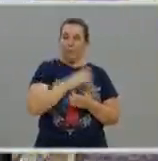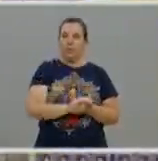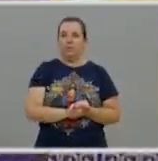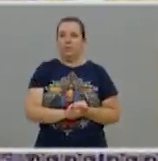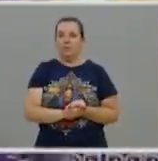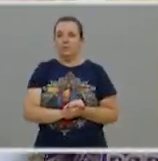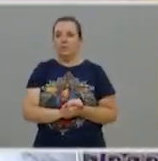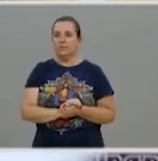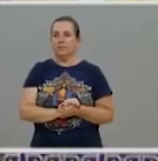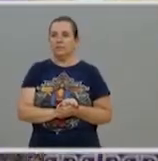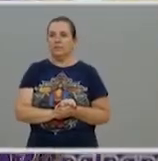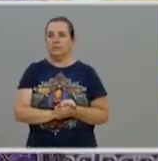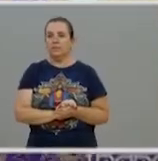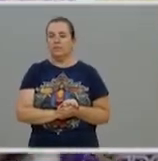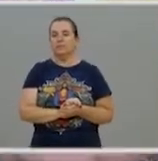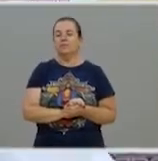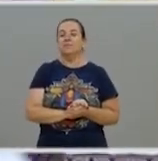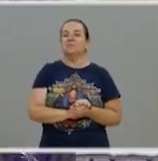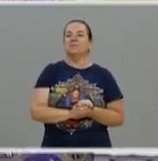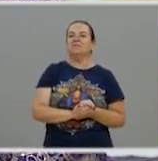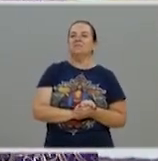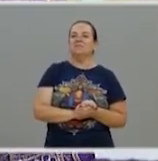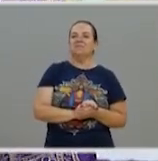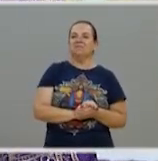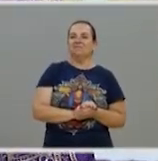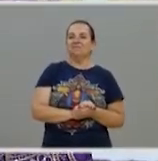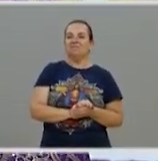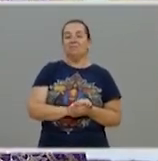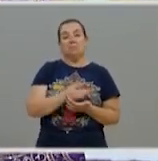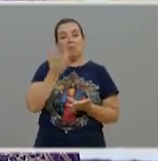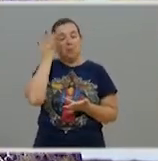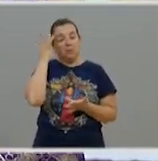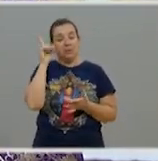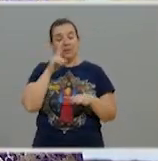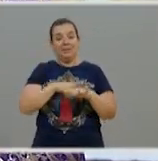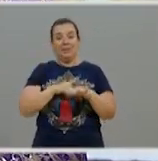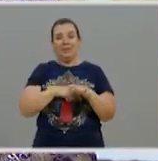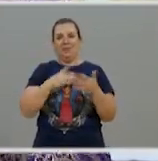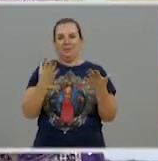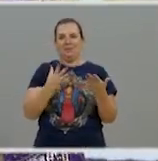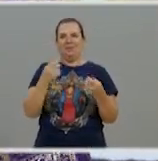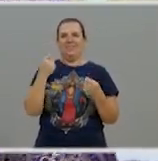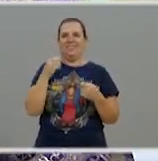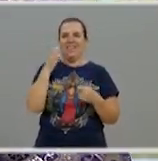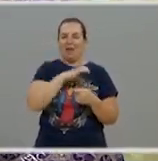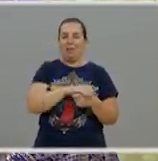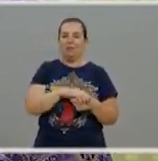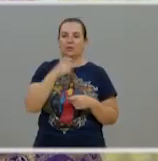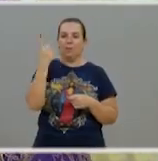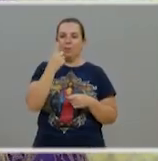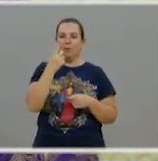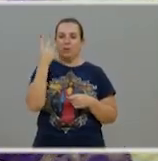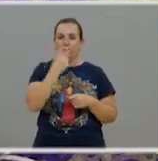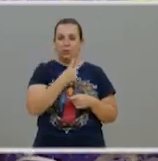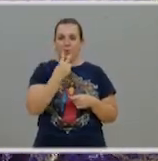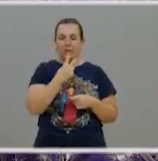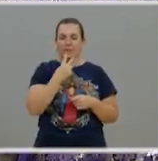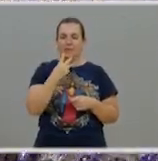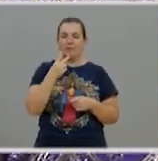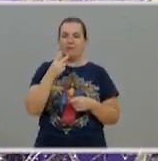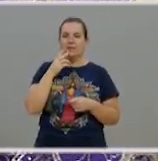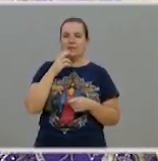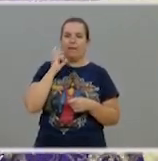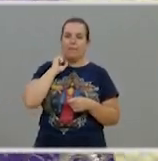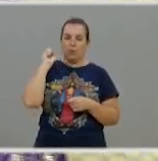Esqueceu? Ó, corre. Não sei se vai dar tempo. Então seja rápido. Dia 1 e dia 2 de abril, no Marumbi